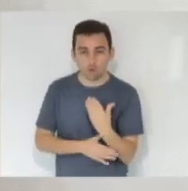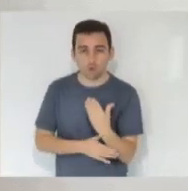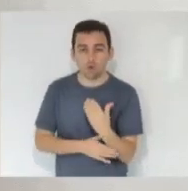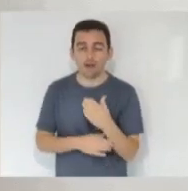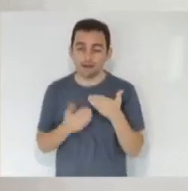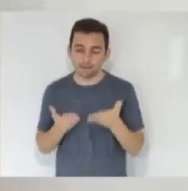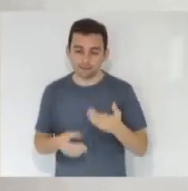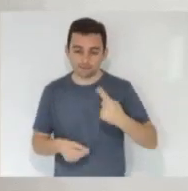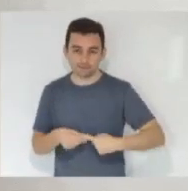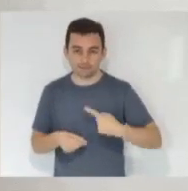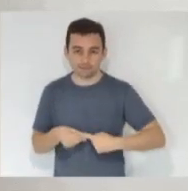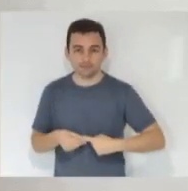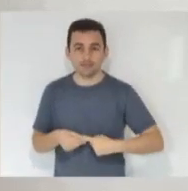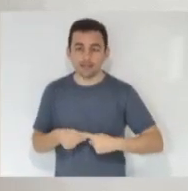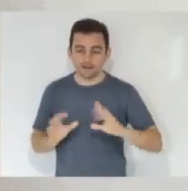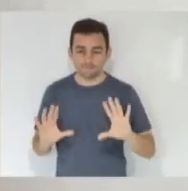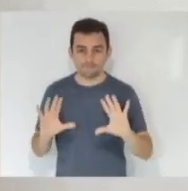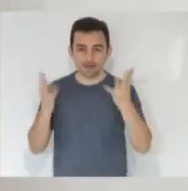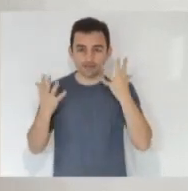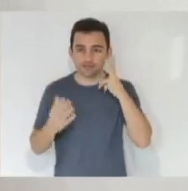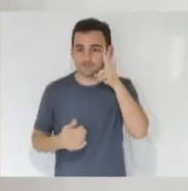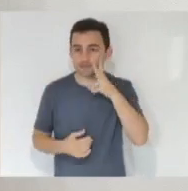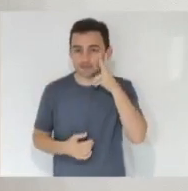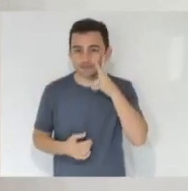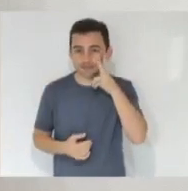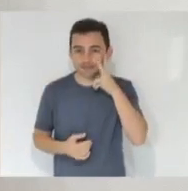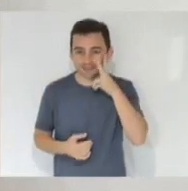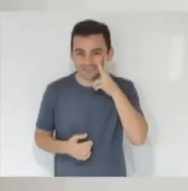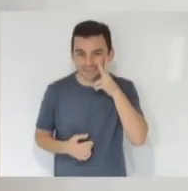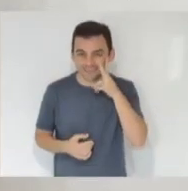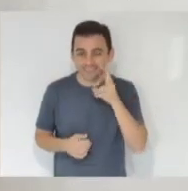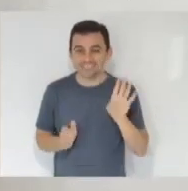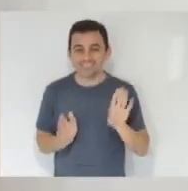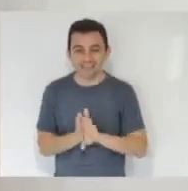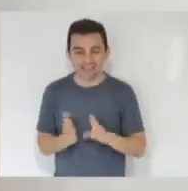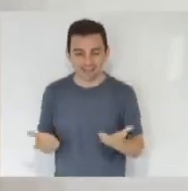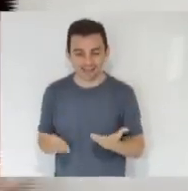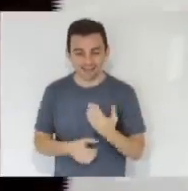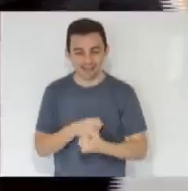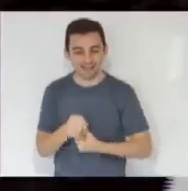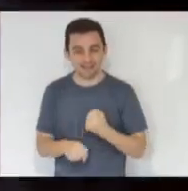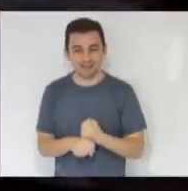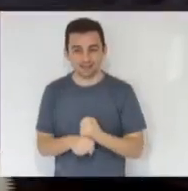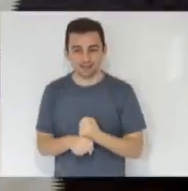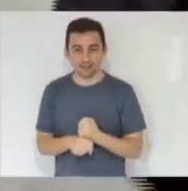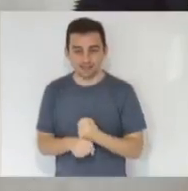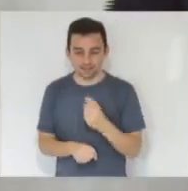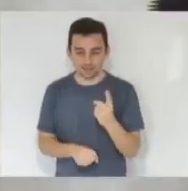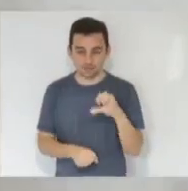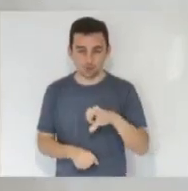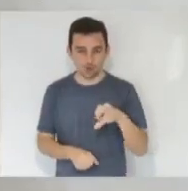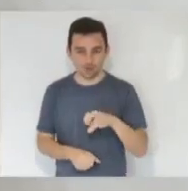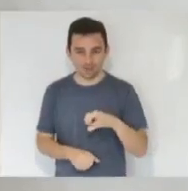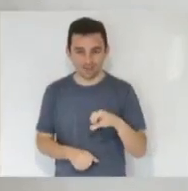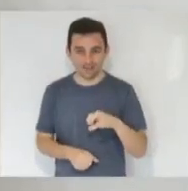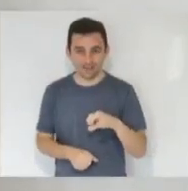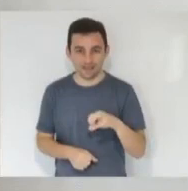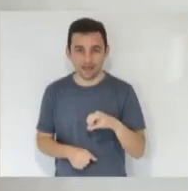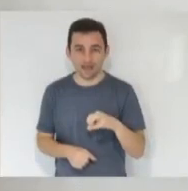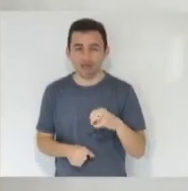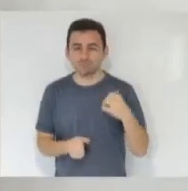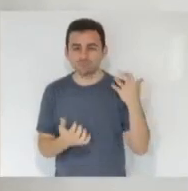criada a Festa do Vinho. E ela chega este ano, a sua 19ª edição, após